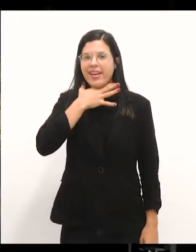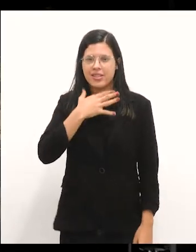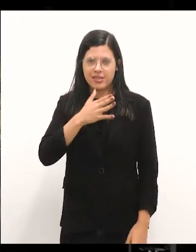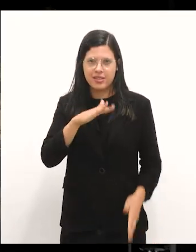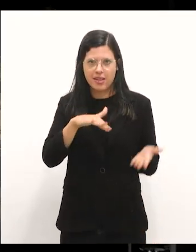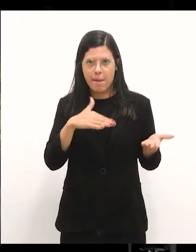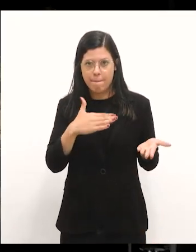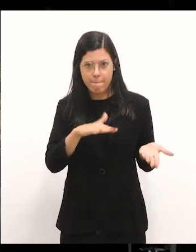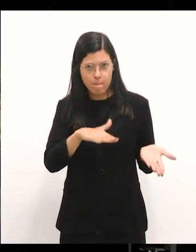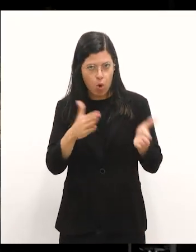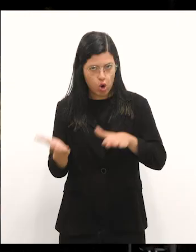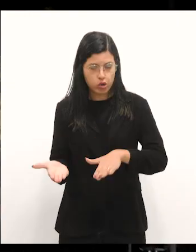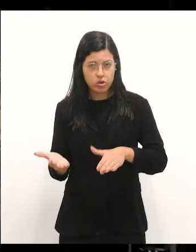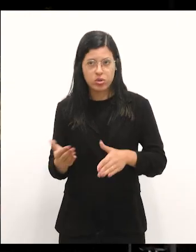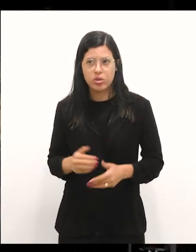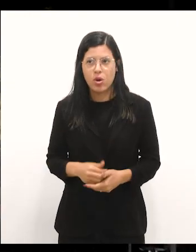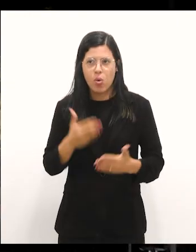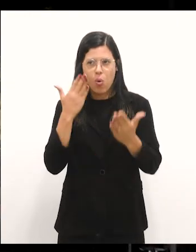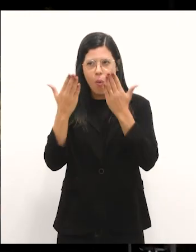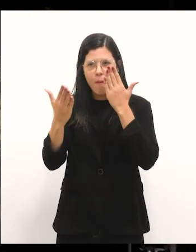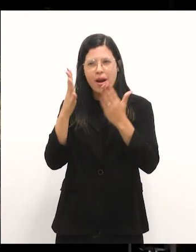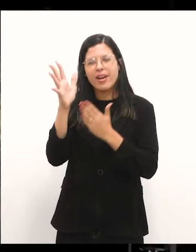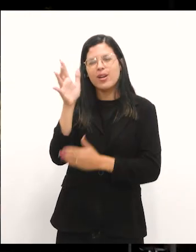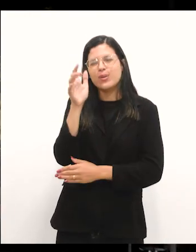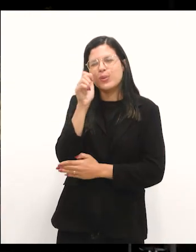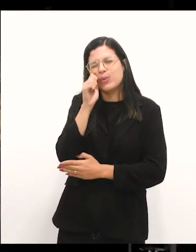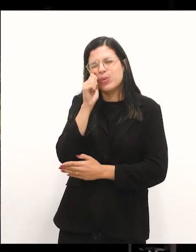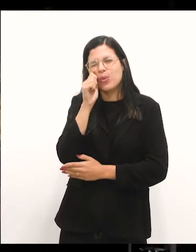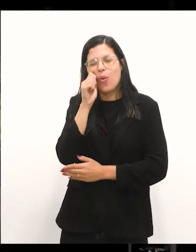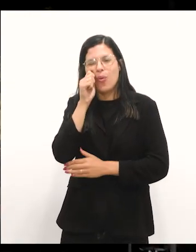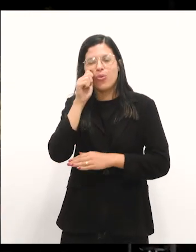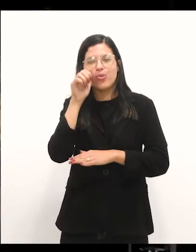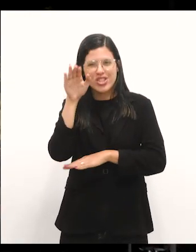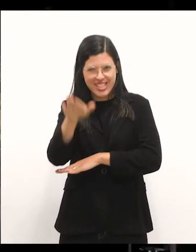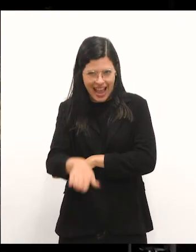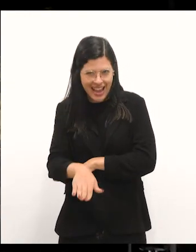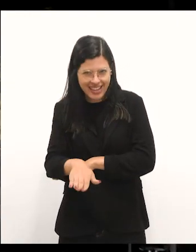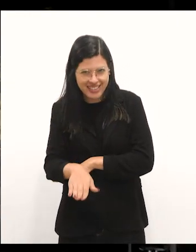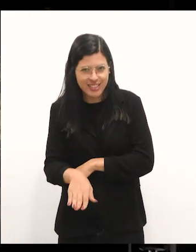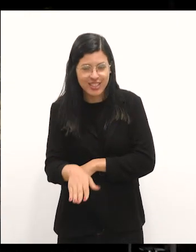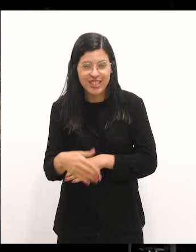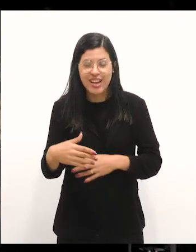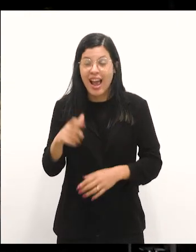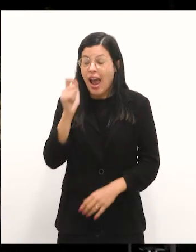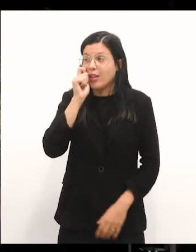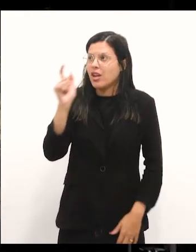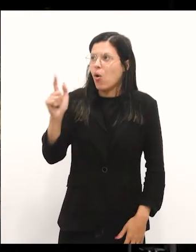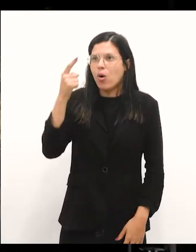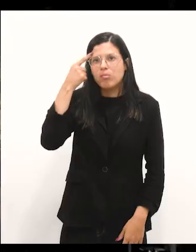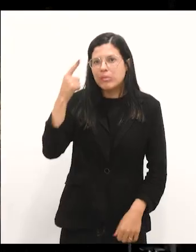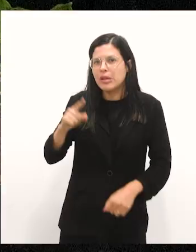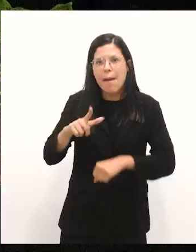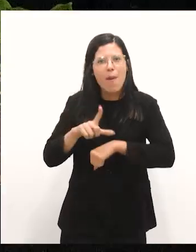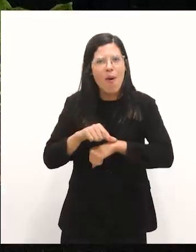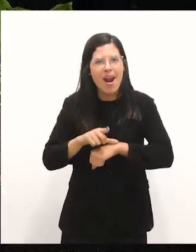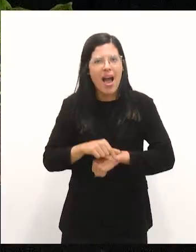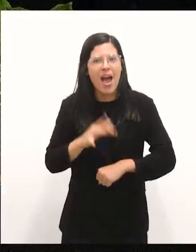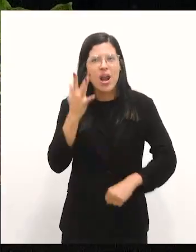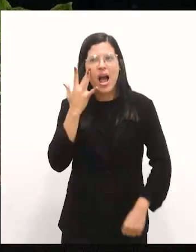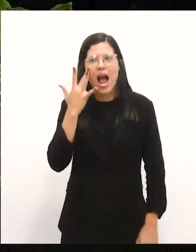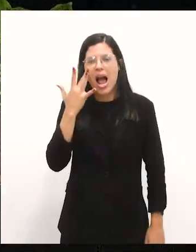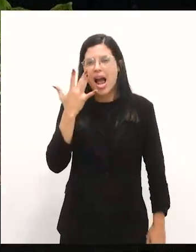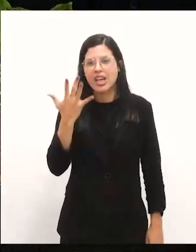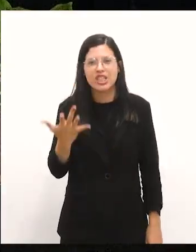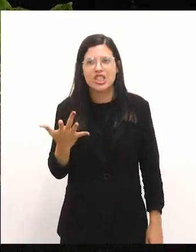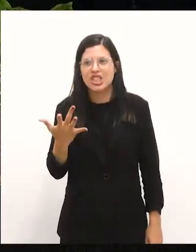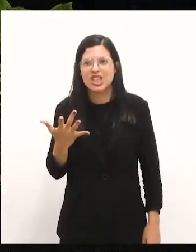gosto de comparar esse momento da crise da morte com aquele sono que a gente dorme de tarde, que a gente acorda, não sabe que horas tem, acha